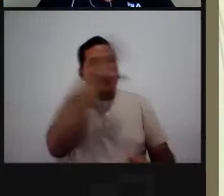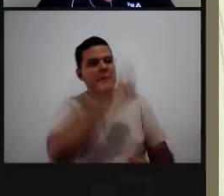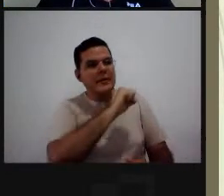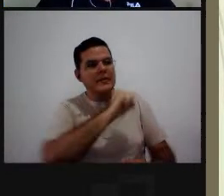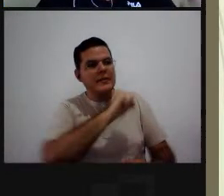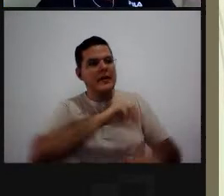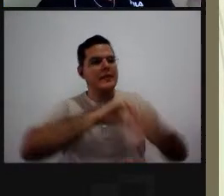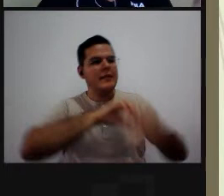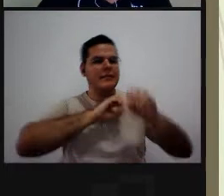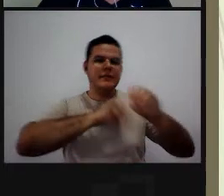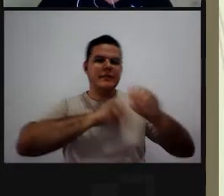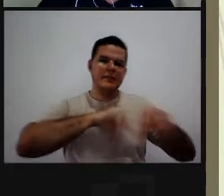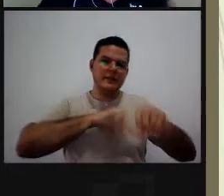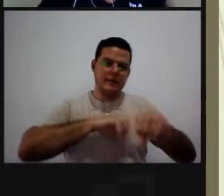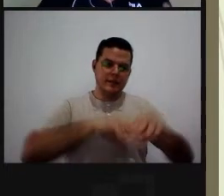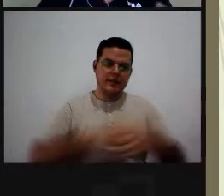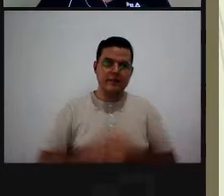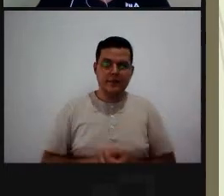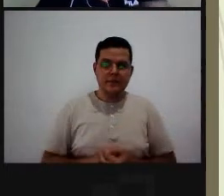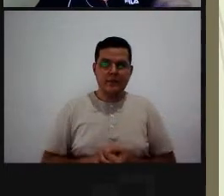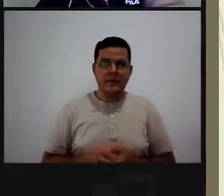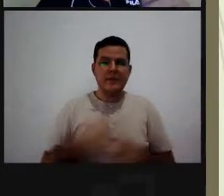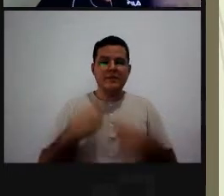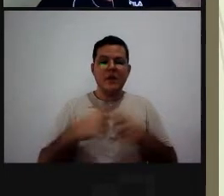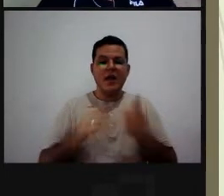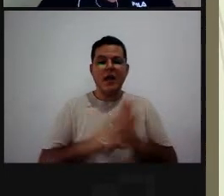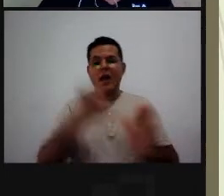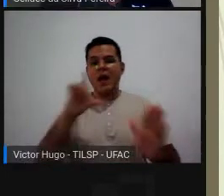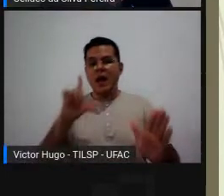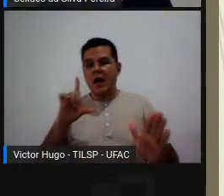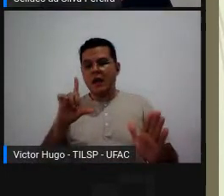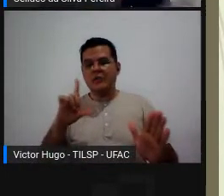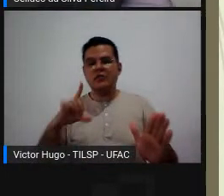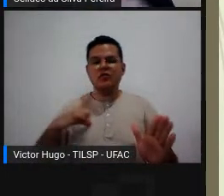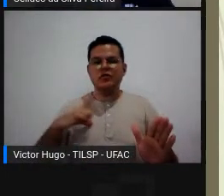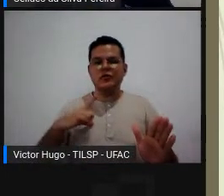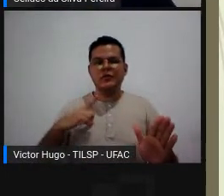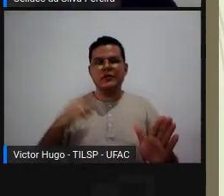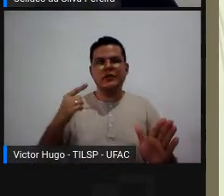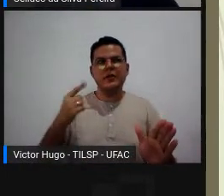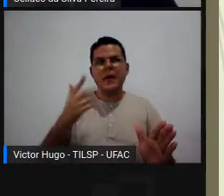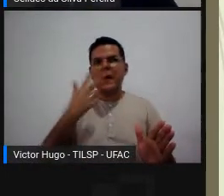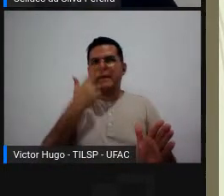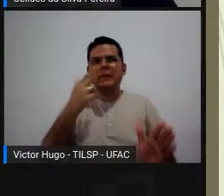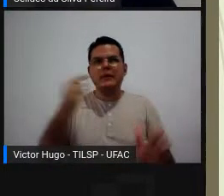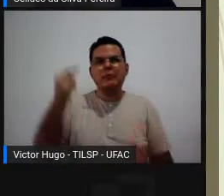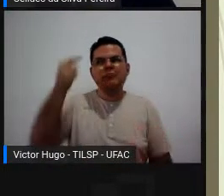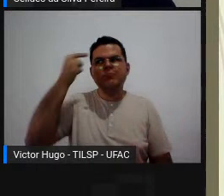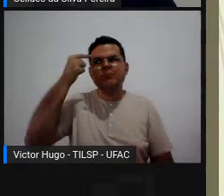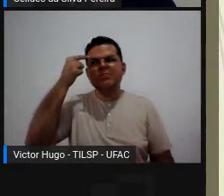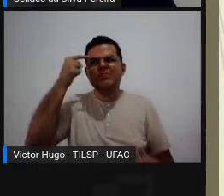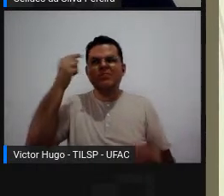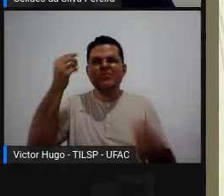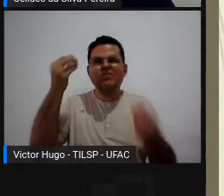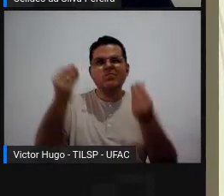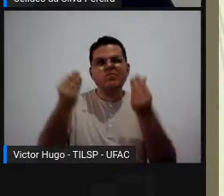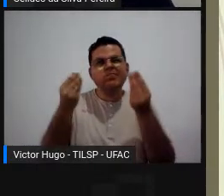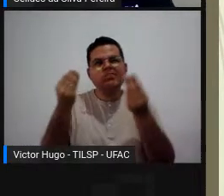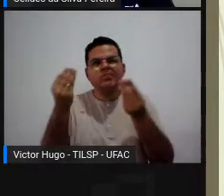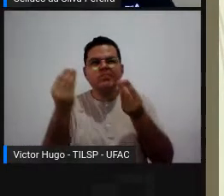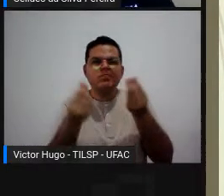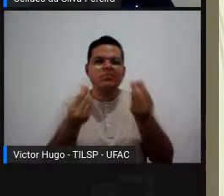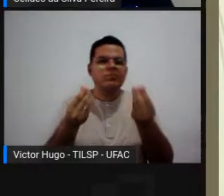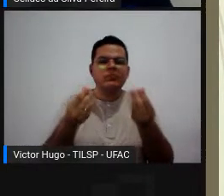fase pré-lógica, um tanto quanto irracional. Evidentemente que esses estudos,